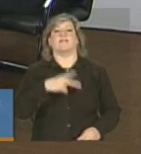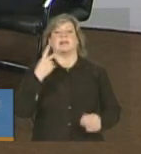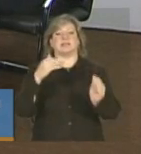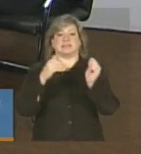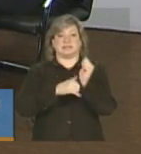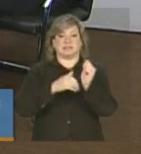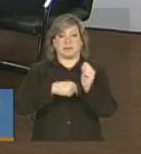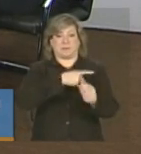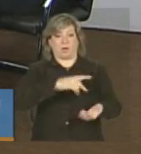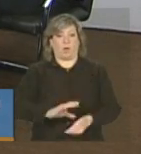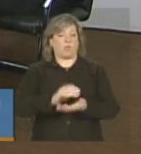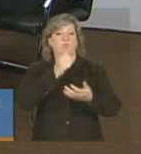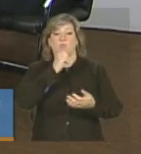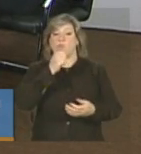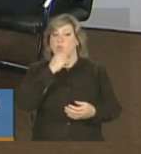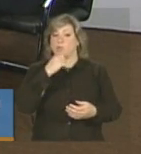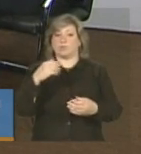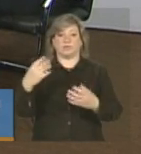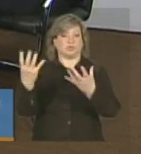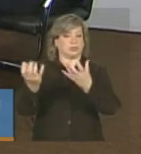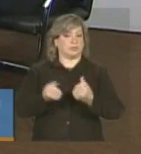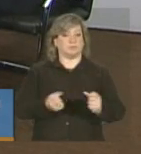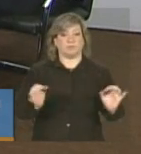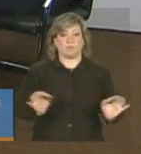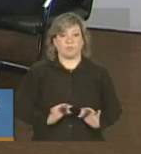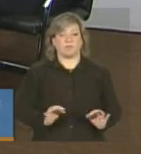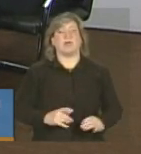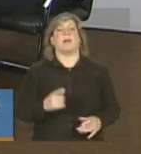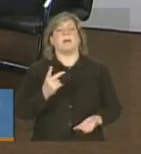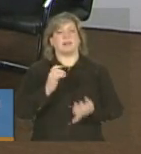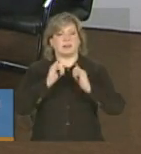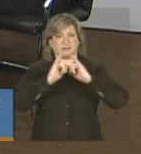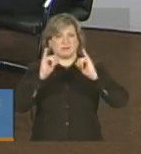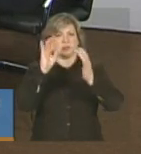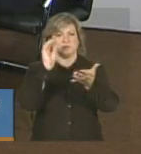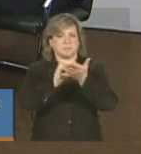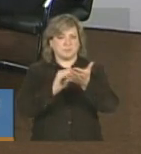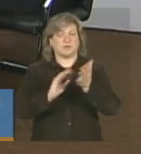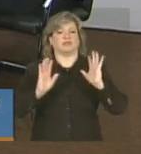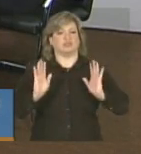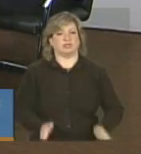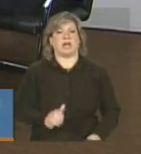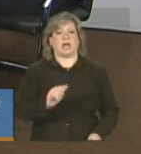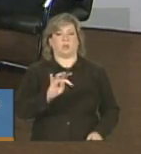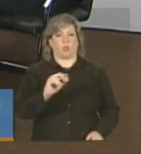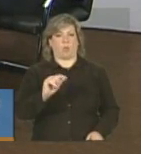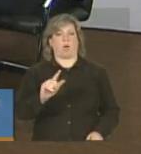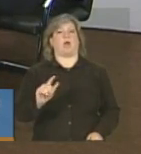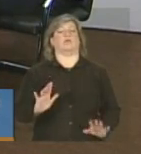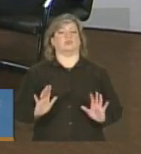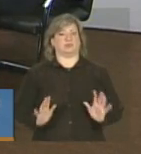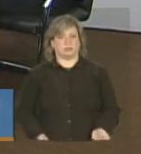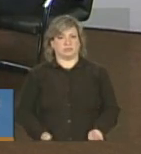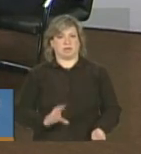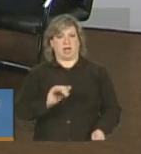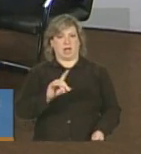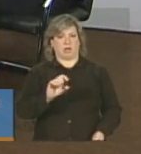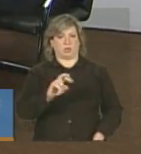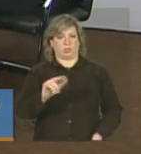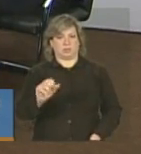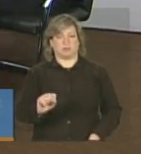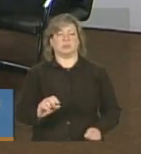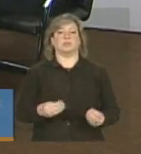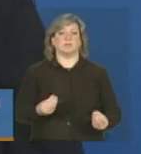não foi enviada ainda, apesar dos dados já estarem atualizados no CAD SUAS. Tá, isso